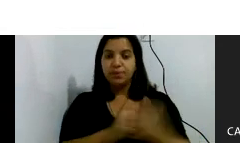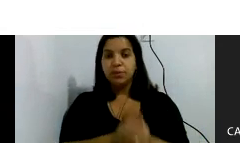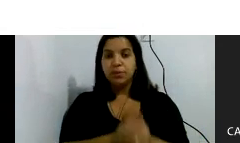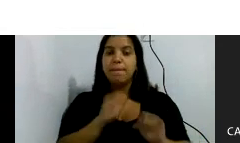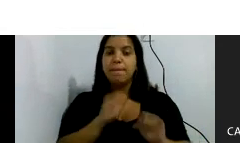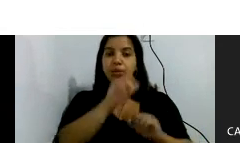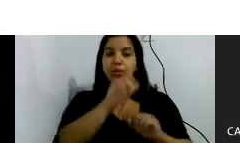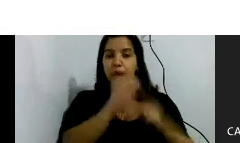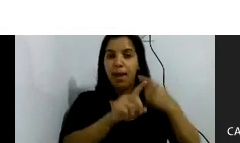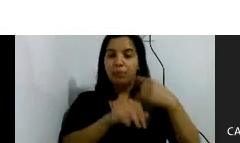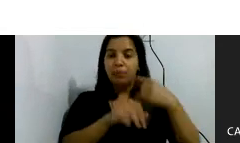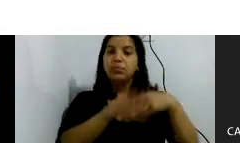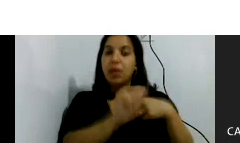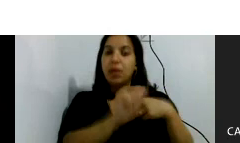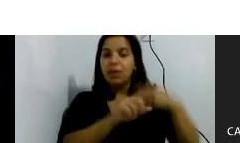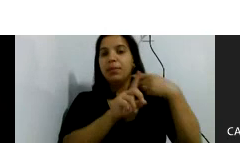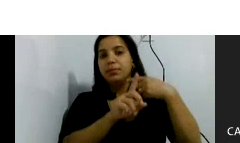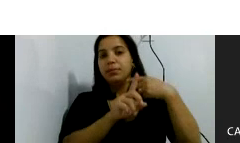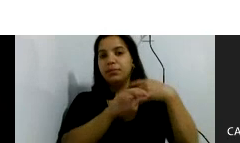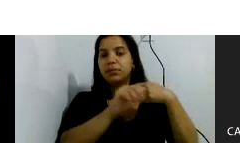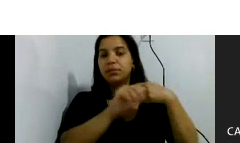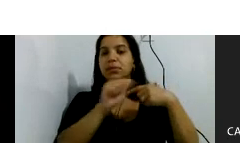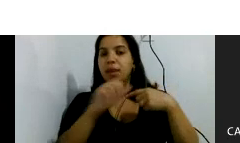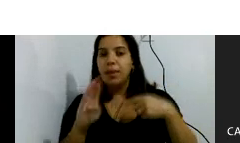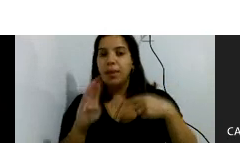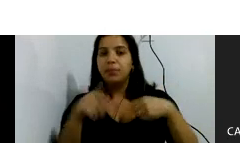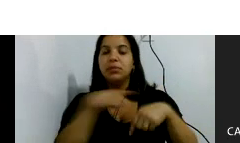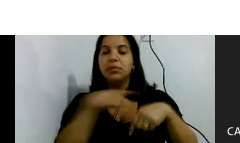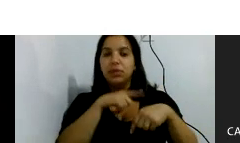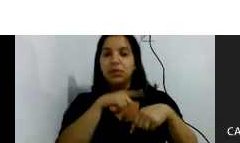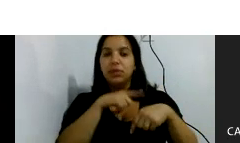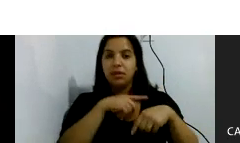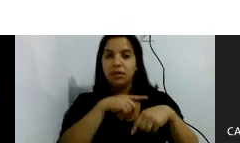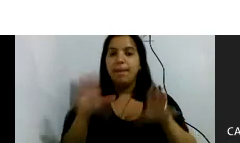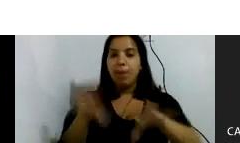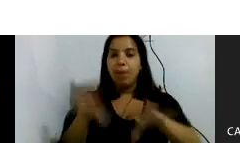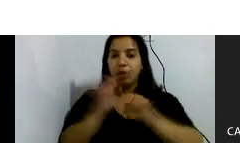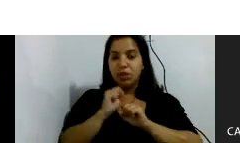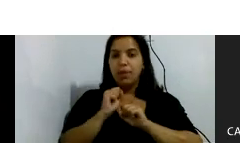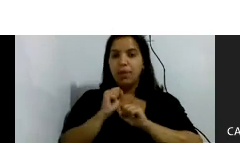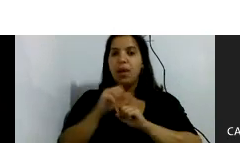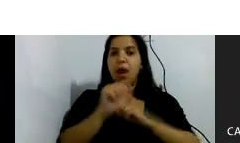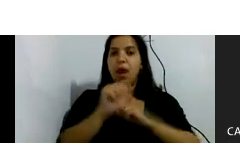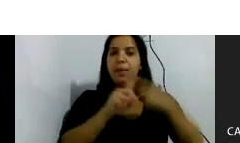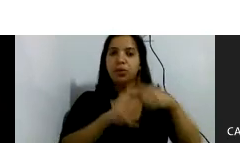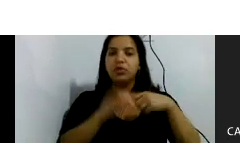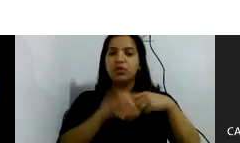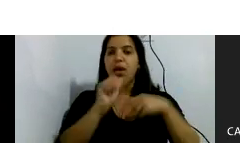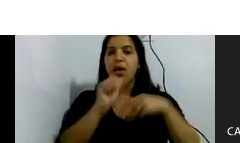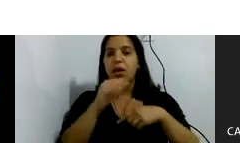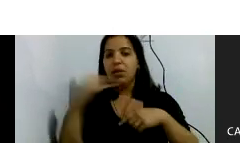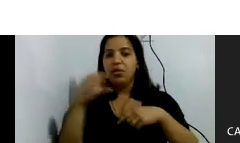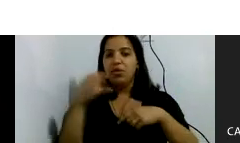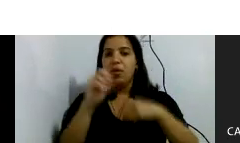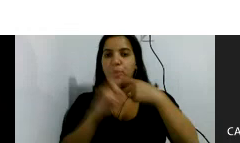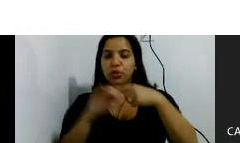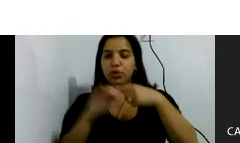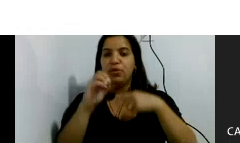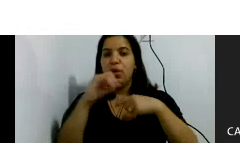para o AB e para o A positivo. E ele pode receber do A positivo, do A negativo, do